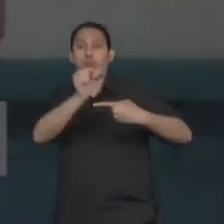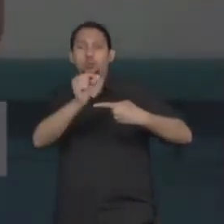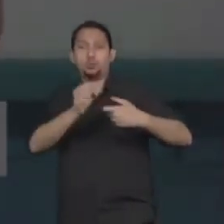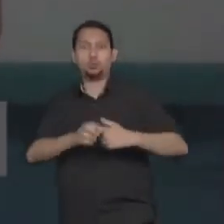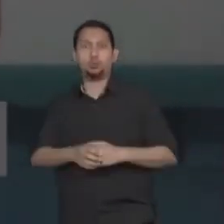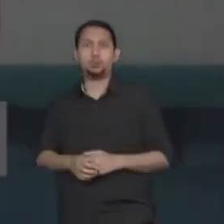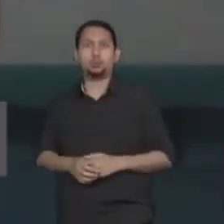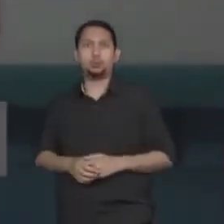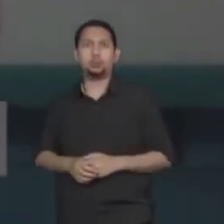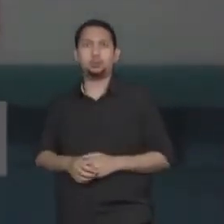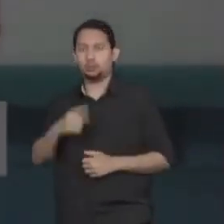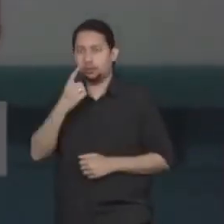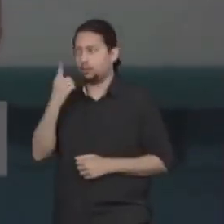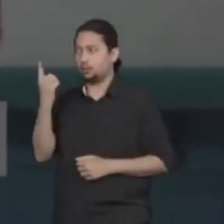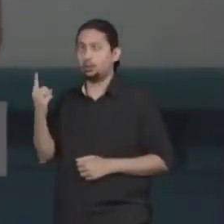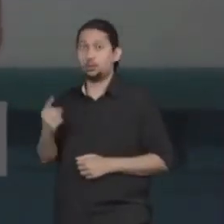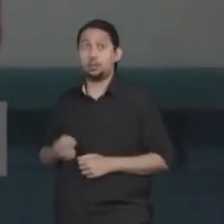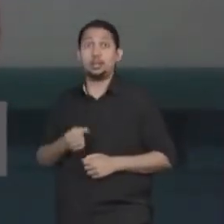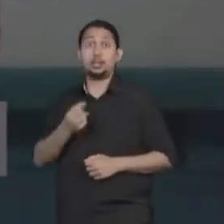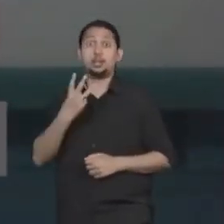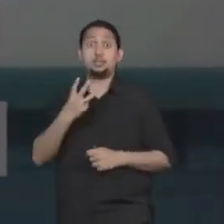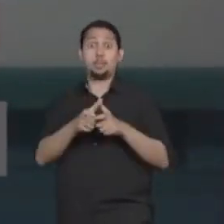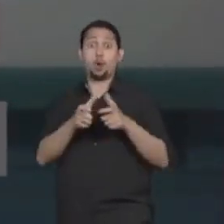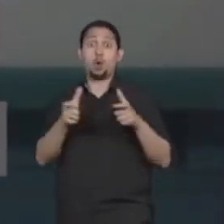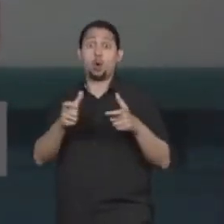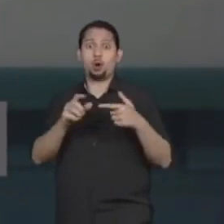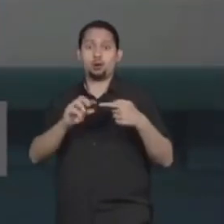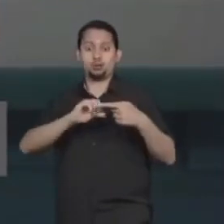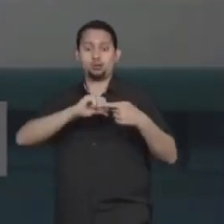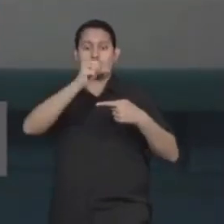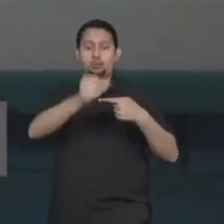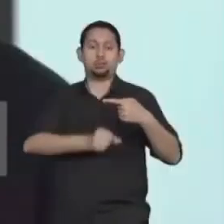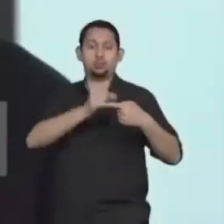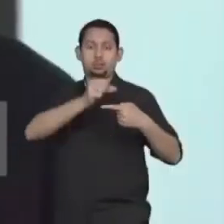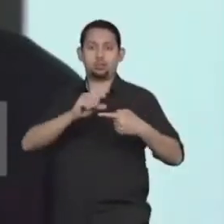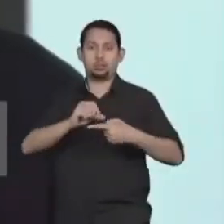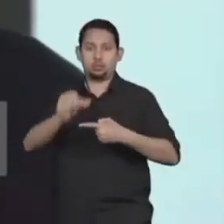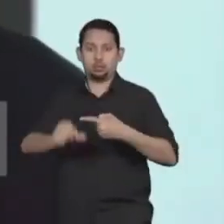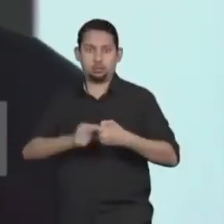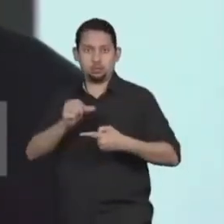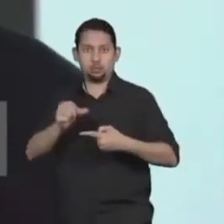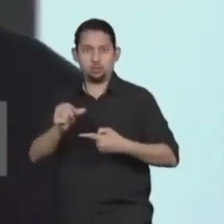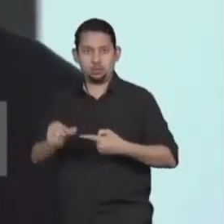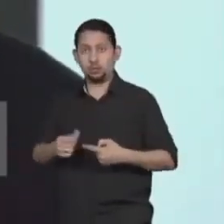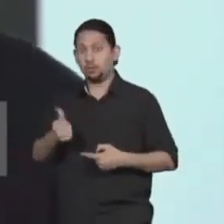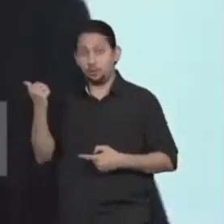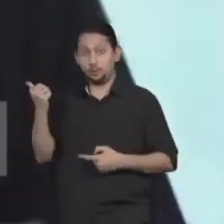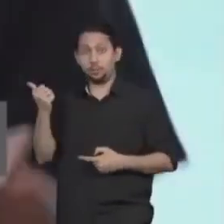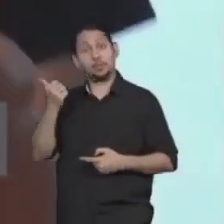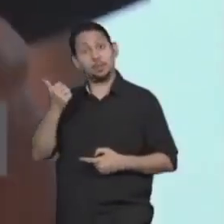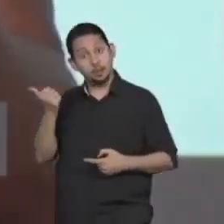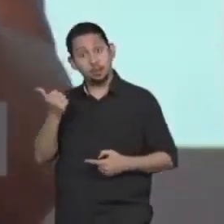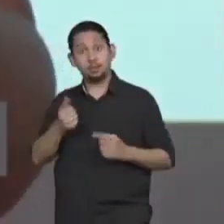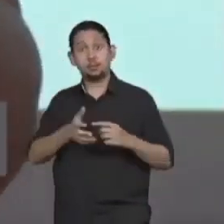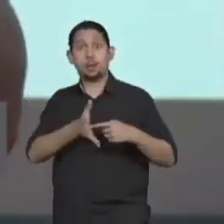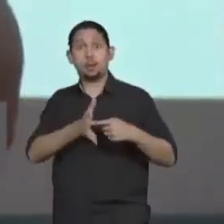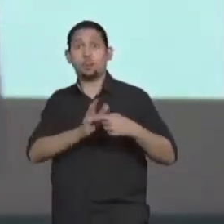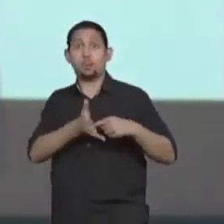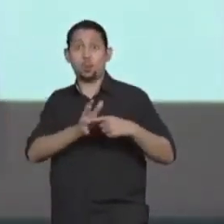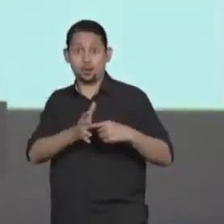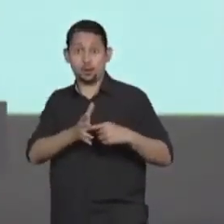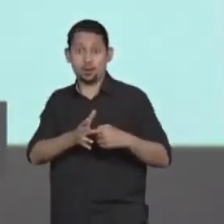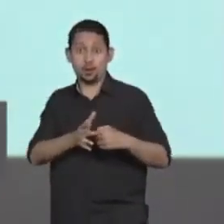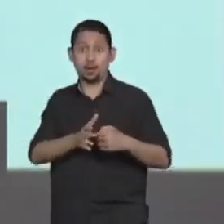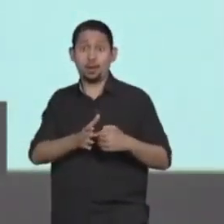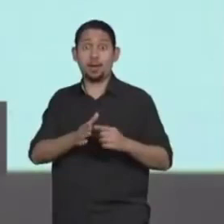Pode passar o elástico nas 3 maiores, que são as de 3 centímetros. Esse conjunto de polias aqui, ele vai no